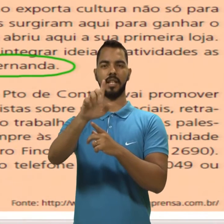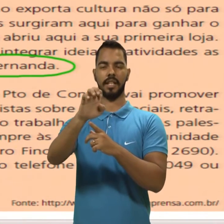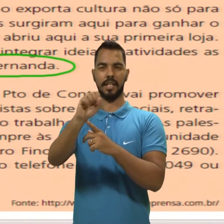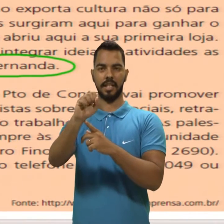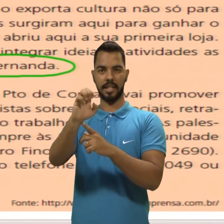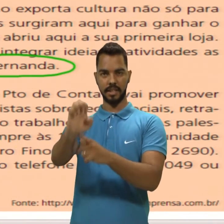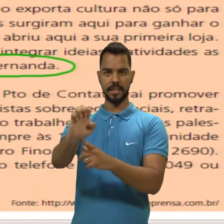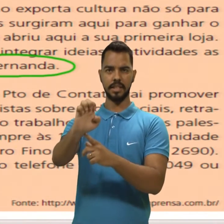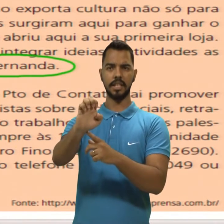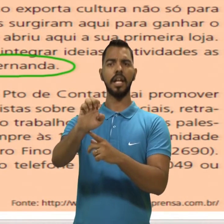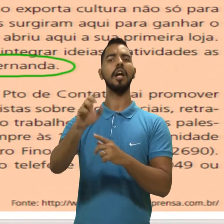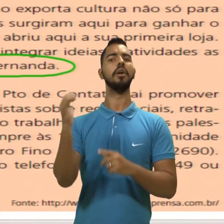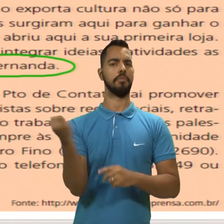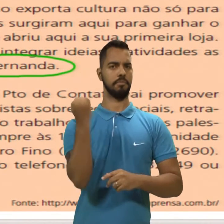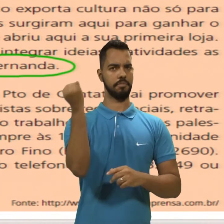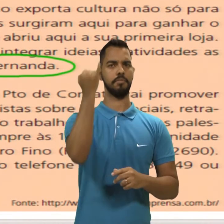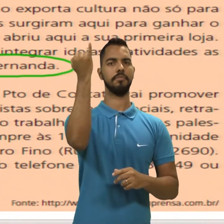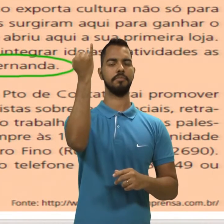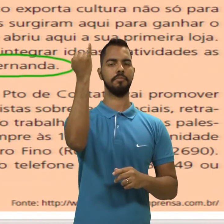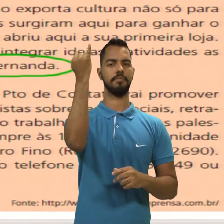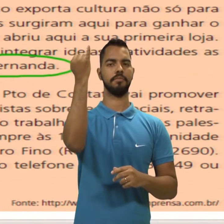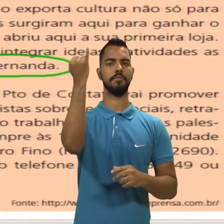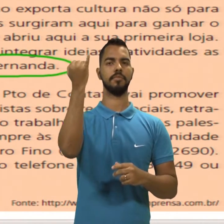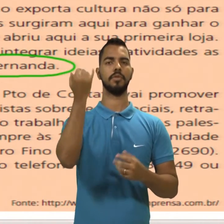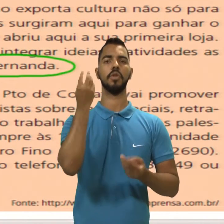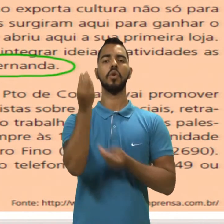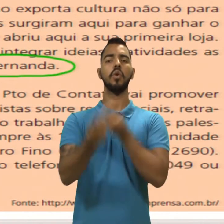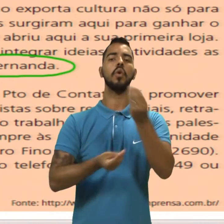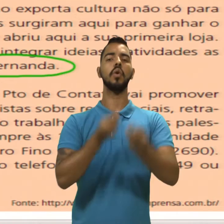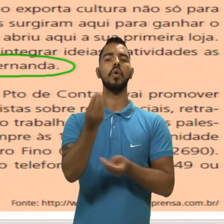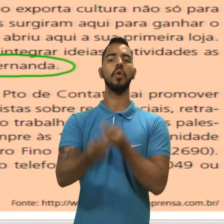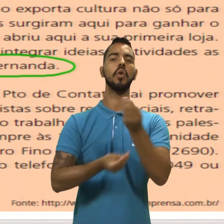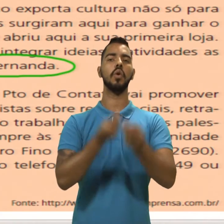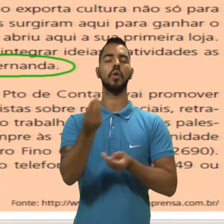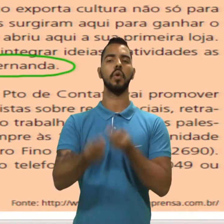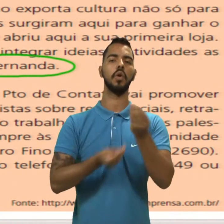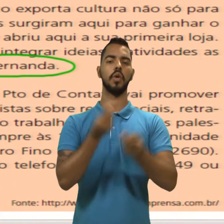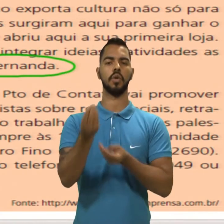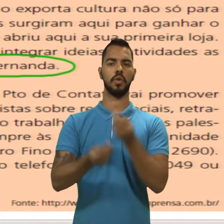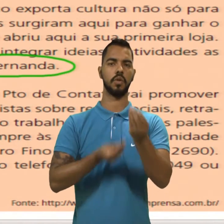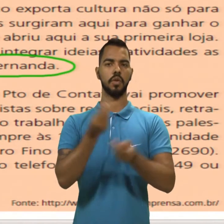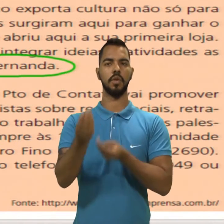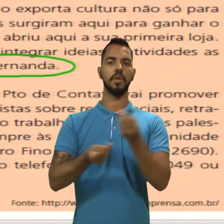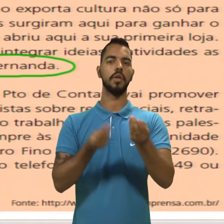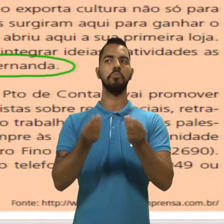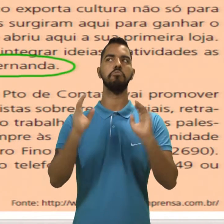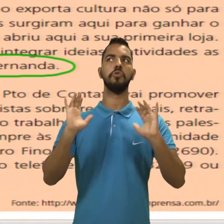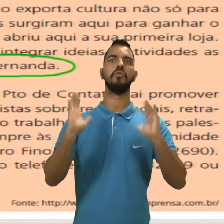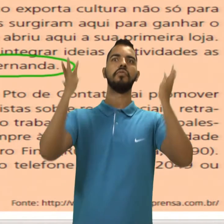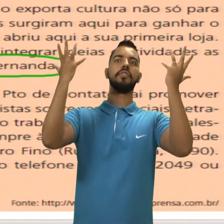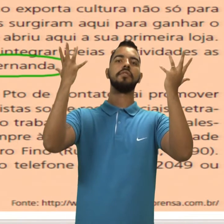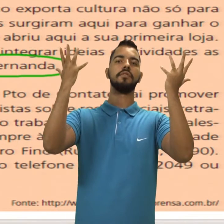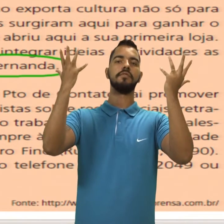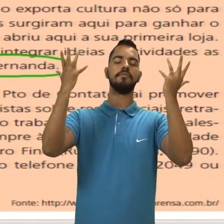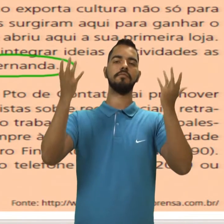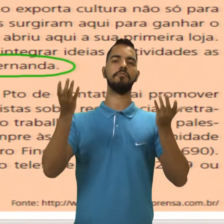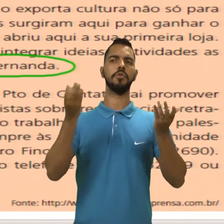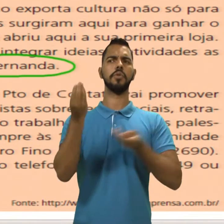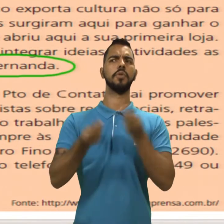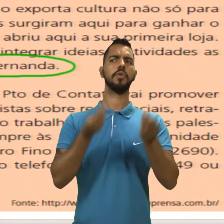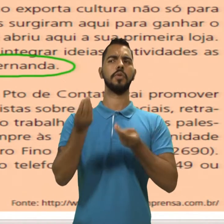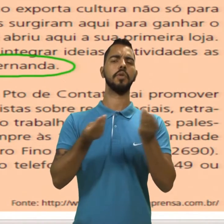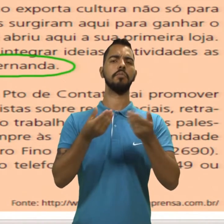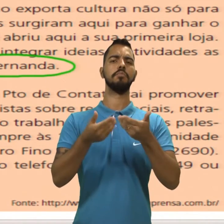vem demonstrar como que esse evento vai funcionar. Qual a expectativa